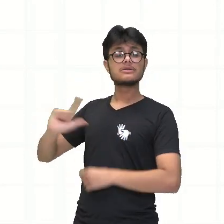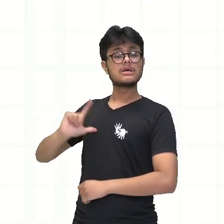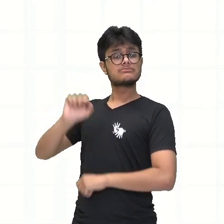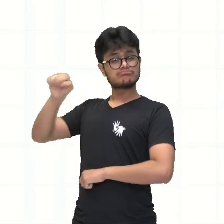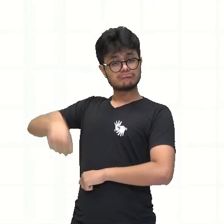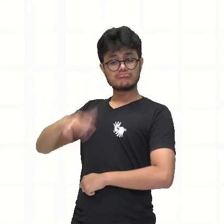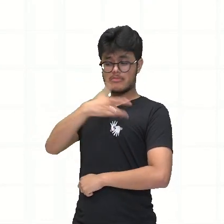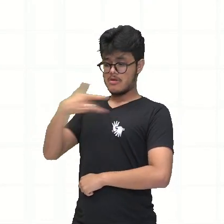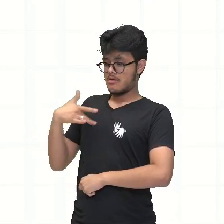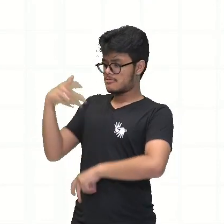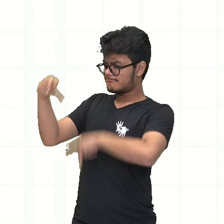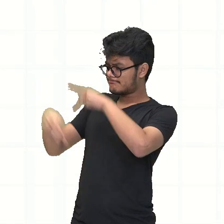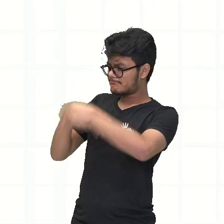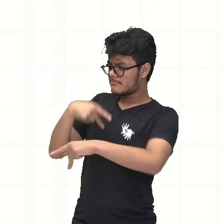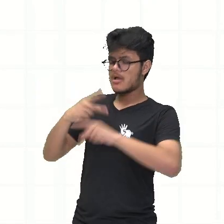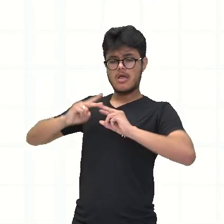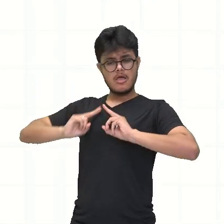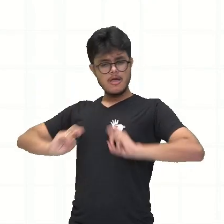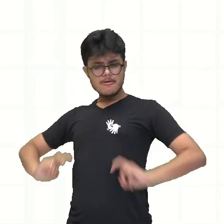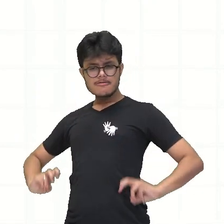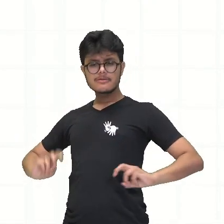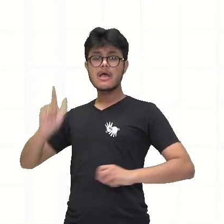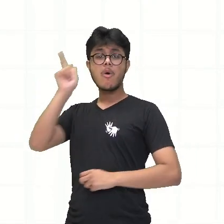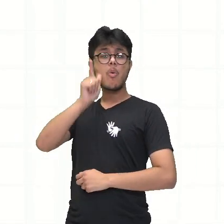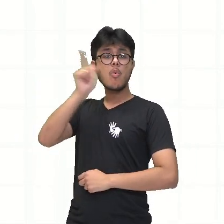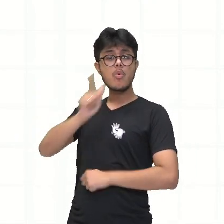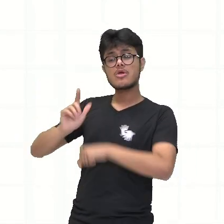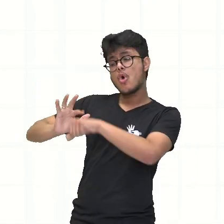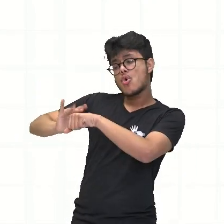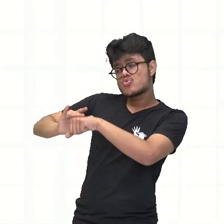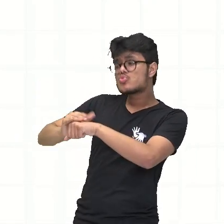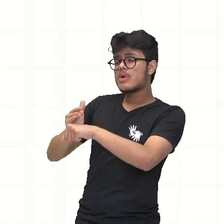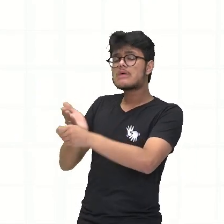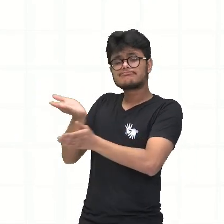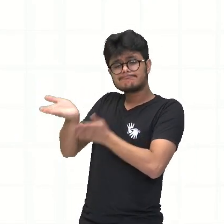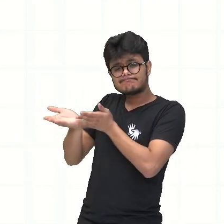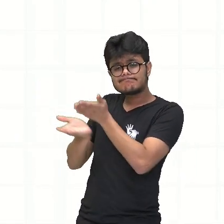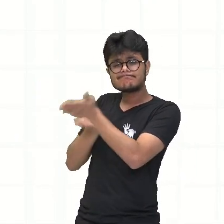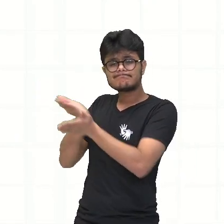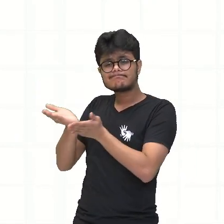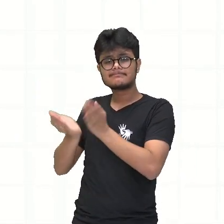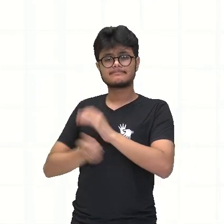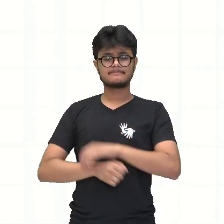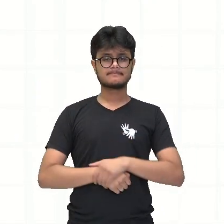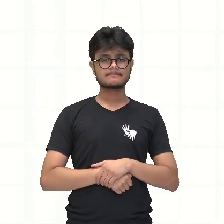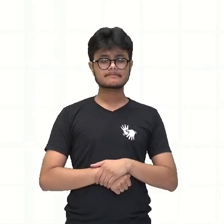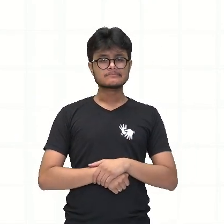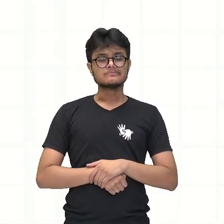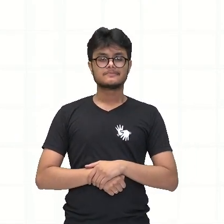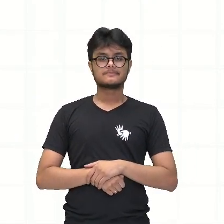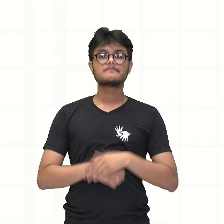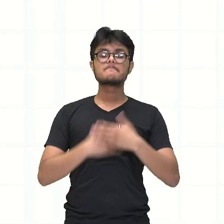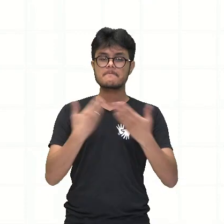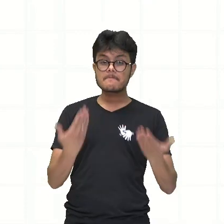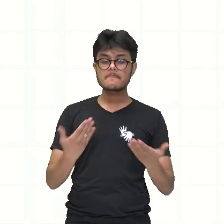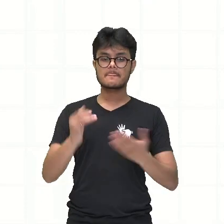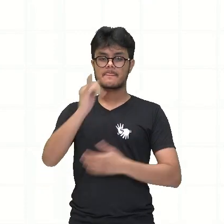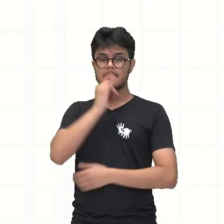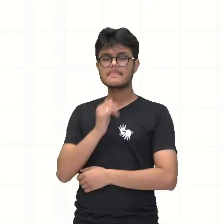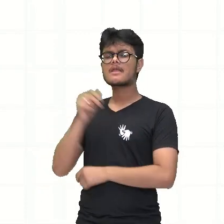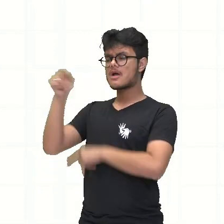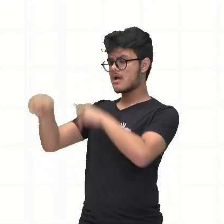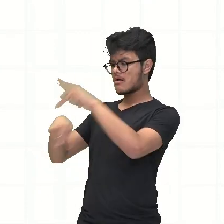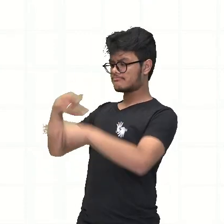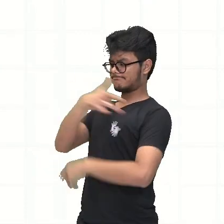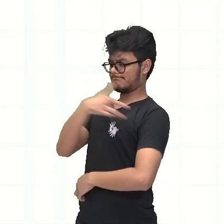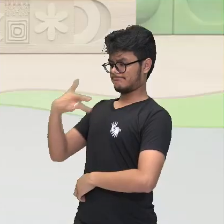realizar exames, né, fazer algum tratamento de alguma doença específica, tá? Então, o conceito de saúde pública